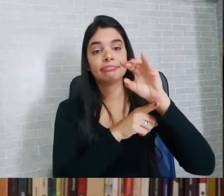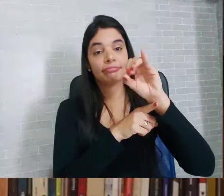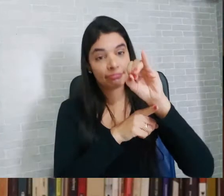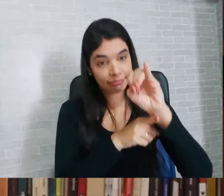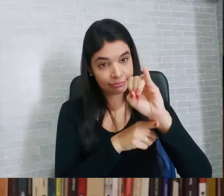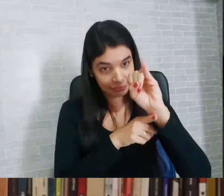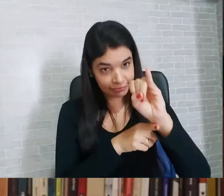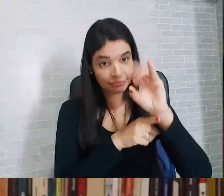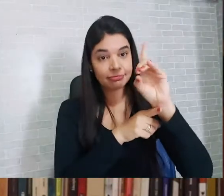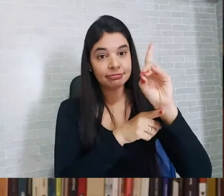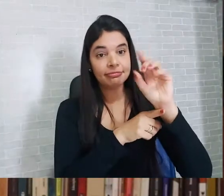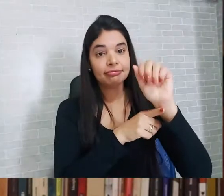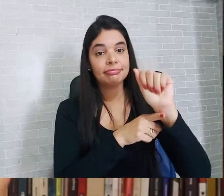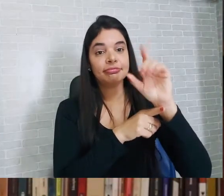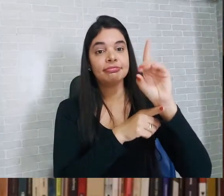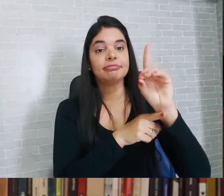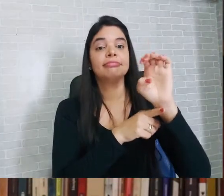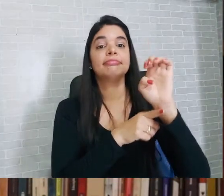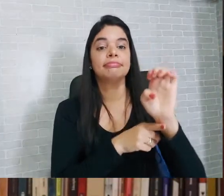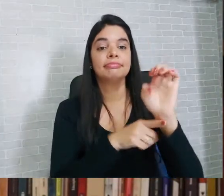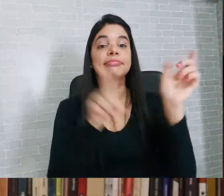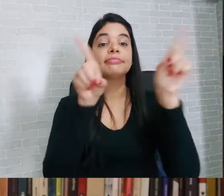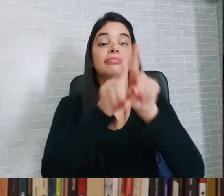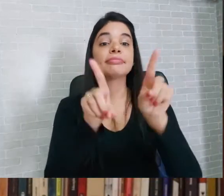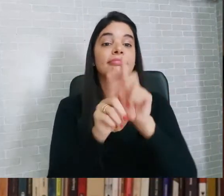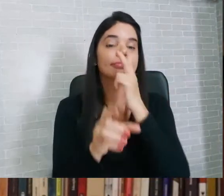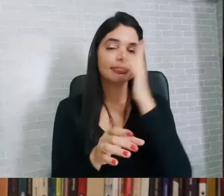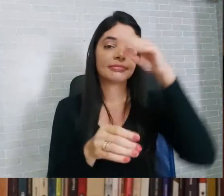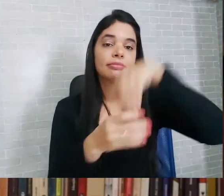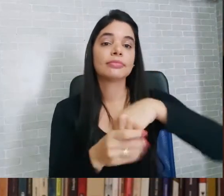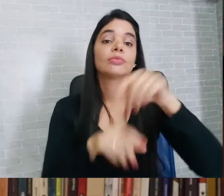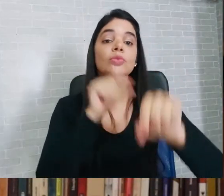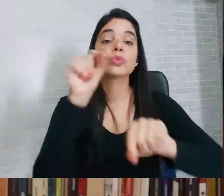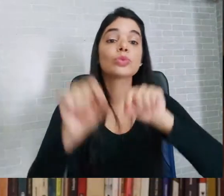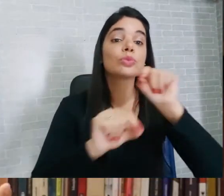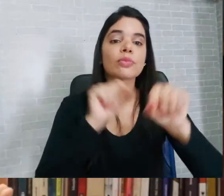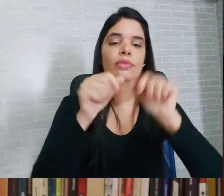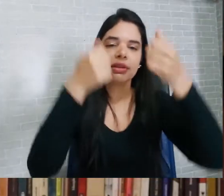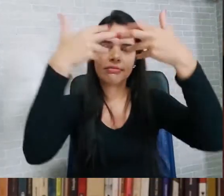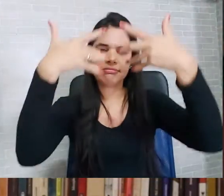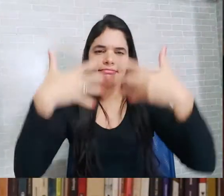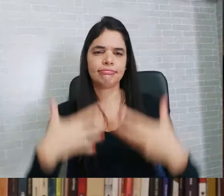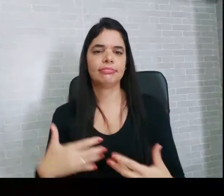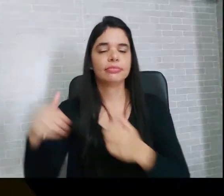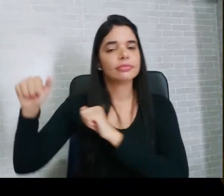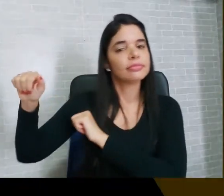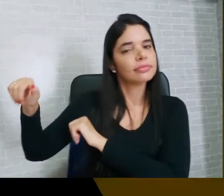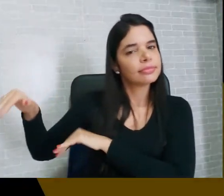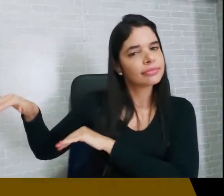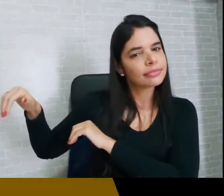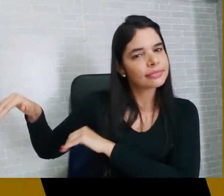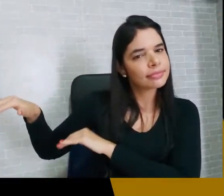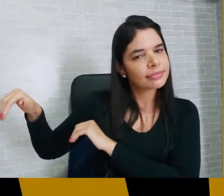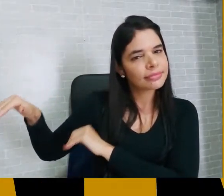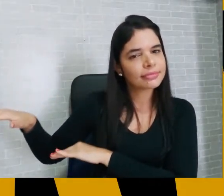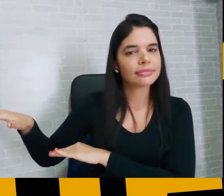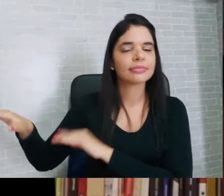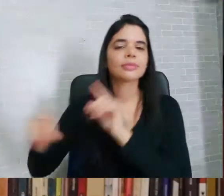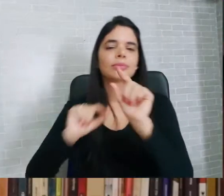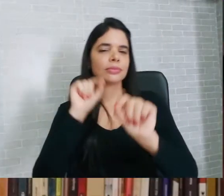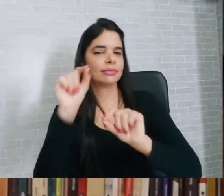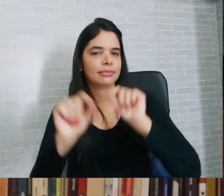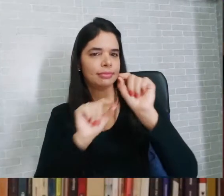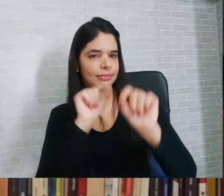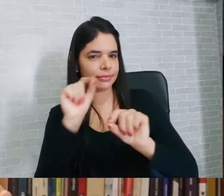Eles parecem estar dentro também de uma matemática que, no caso da Guiana Francesa,